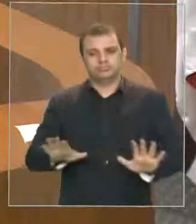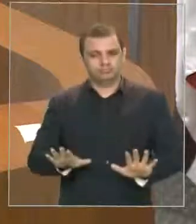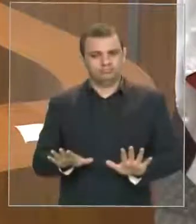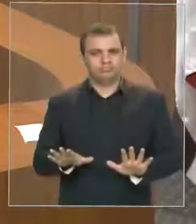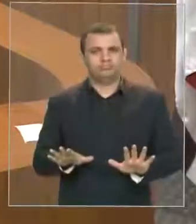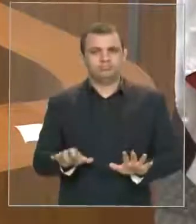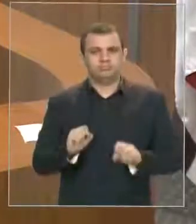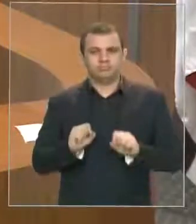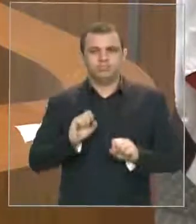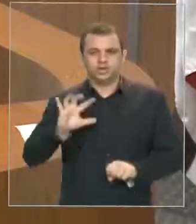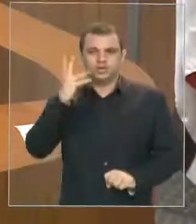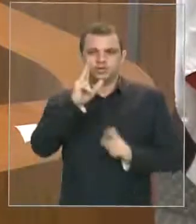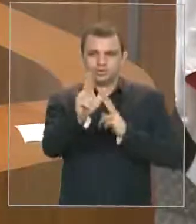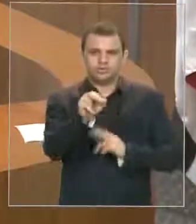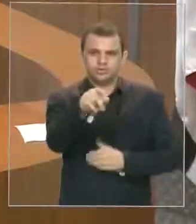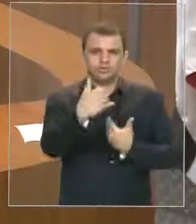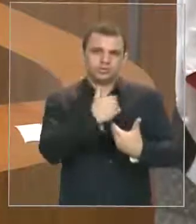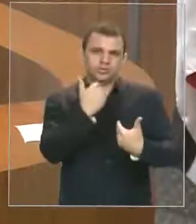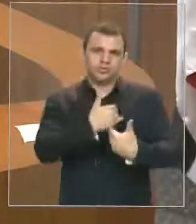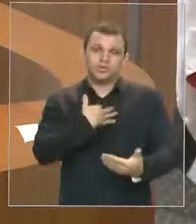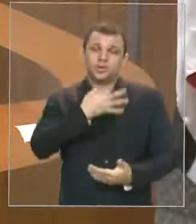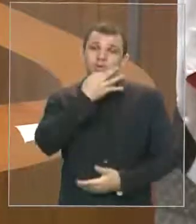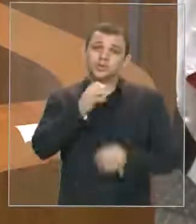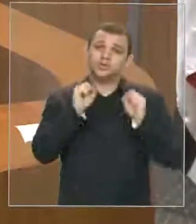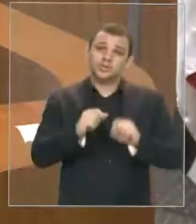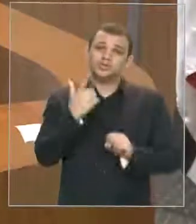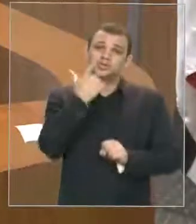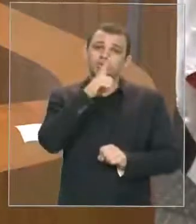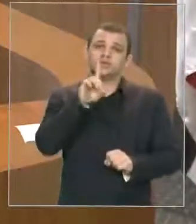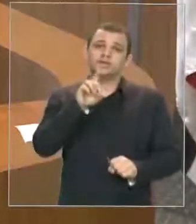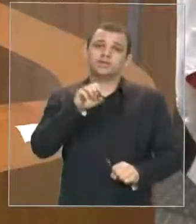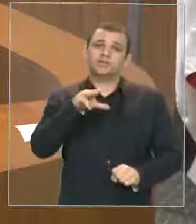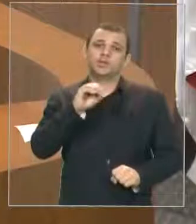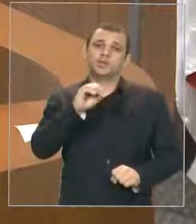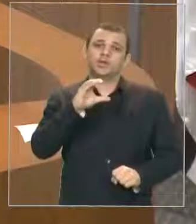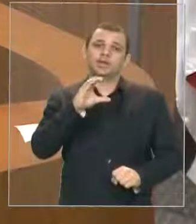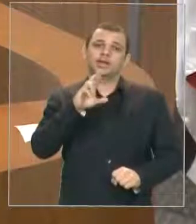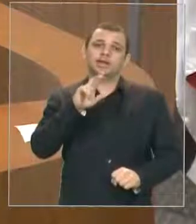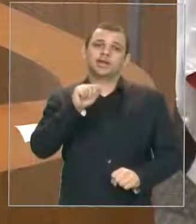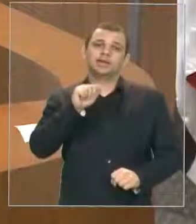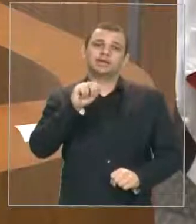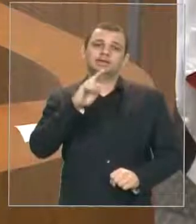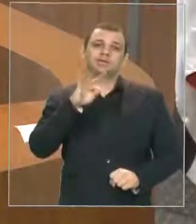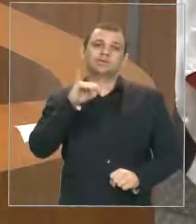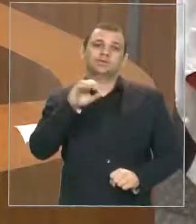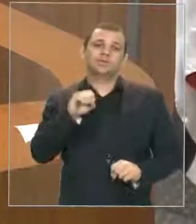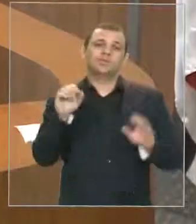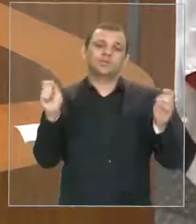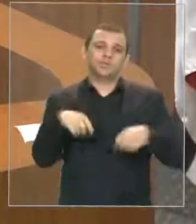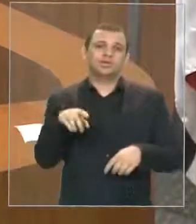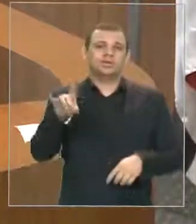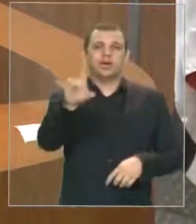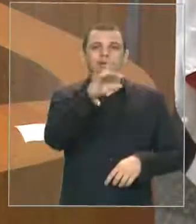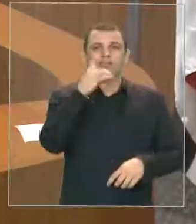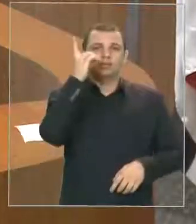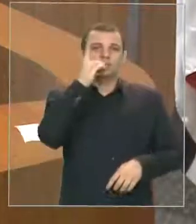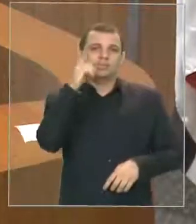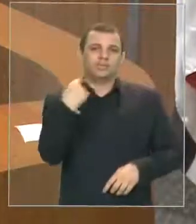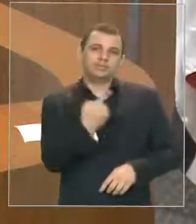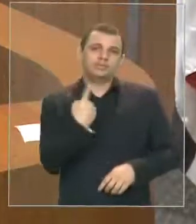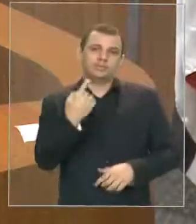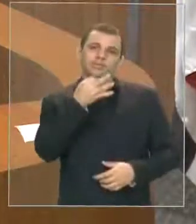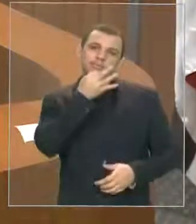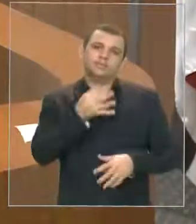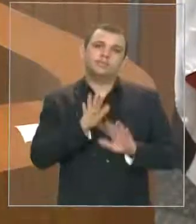da forma como Vossa Excelência está dizendo. Acho que é a forma mais democrática de nós expressarmos a opinião dos deputados estaduais do Maranhão em relação à reforma